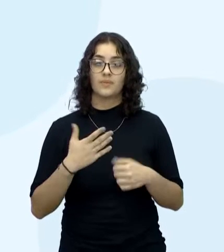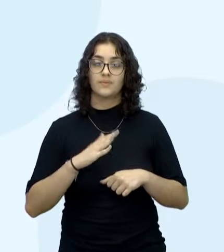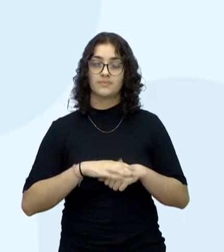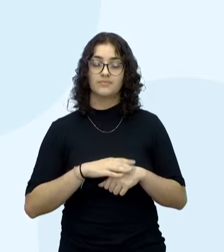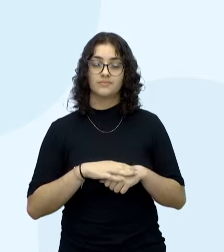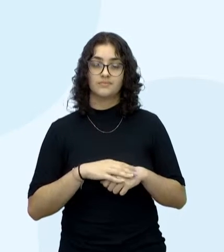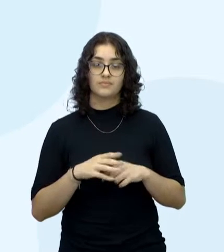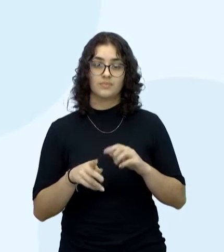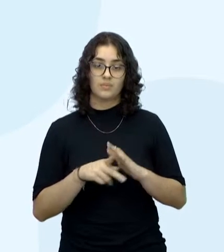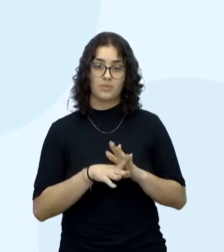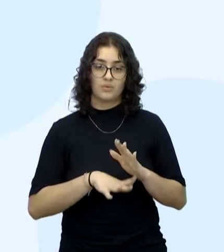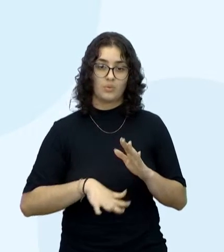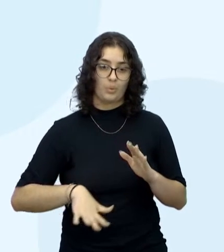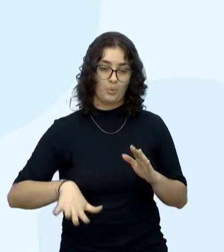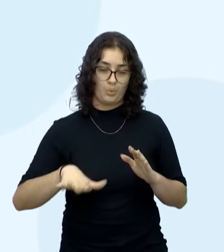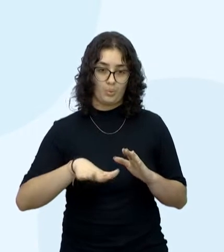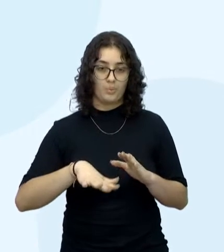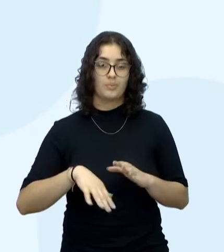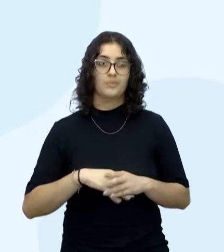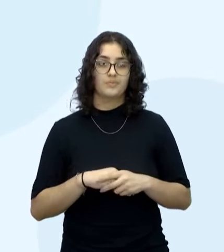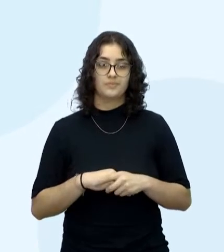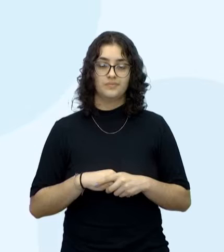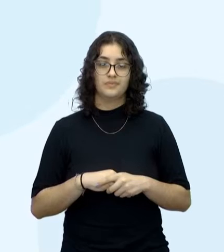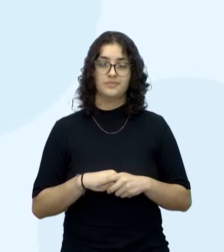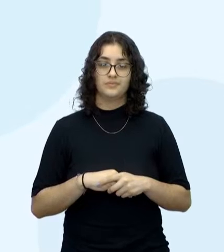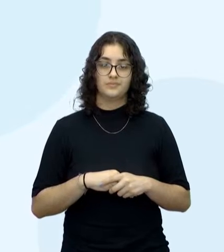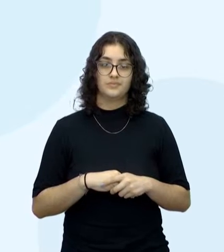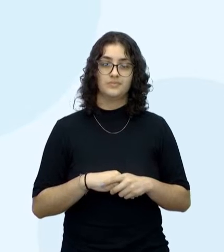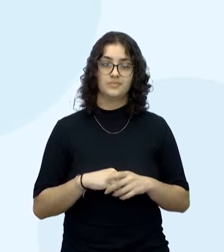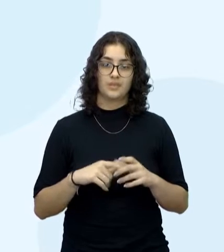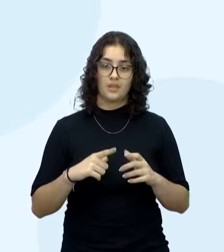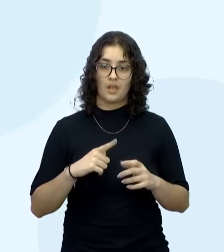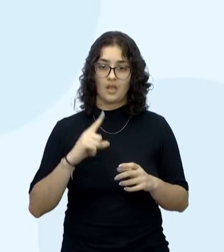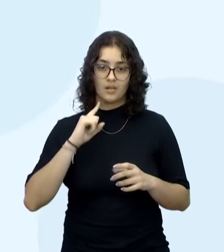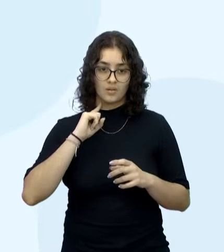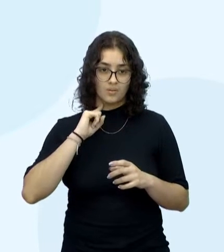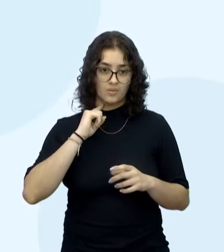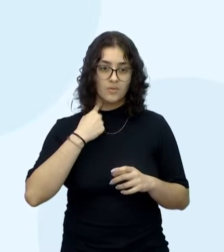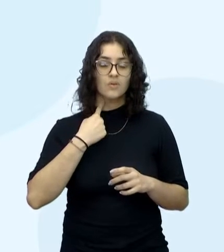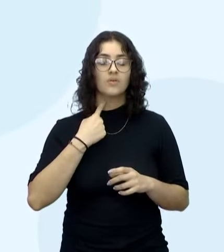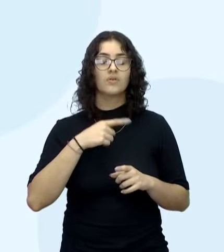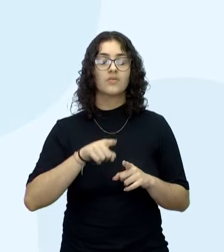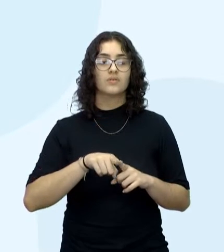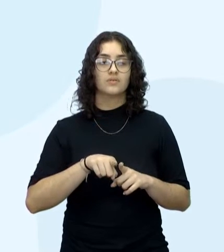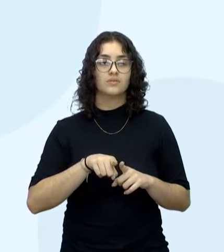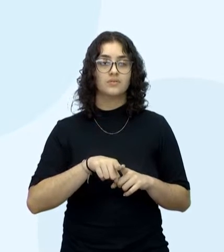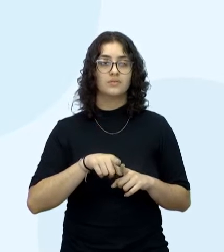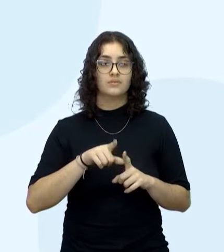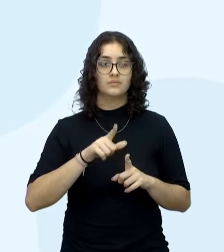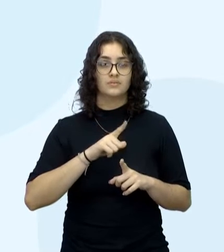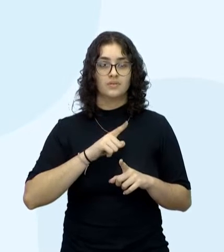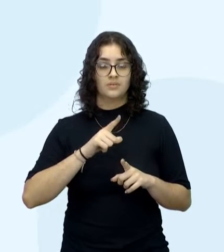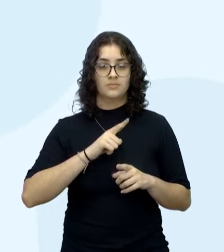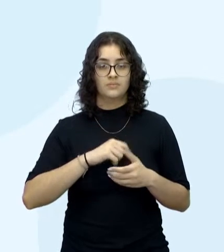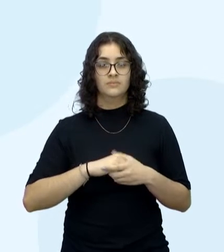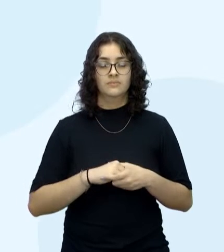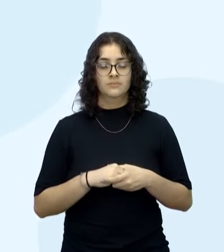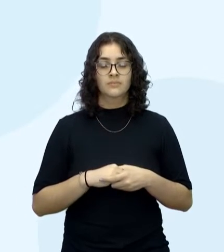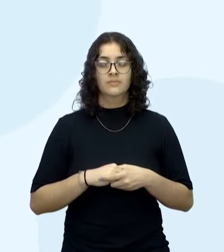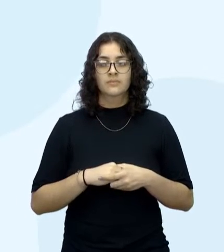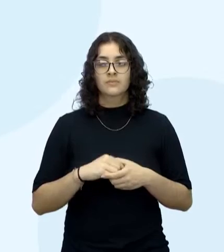aí nos ambientes desse tipo de contaminação e a influência dos ciclos biogeoquímicos. Vocês vão ver que